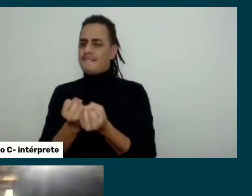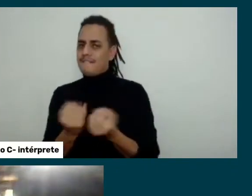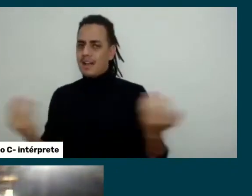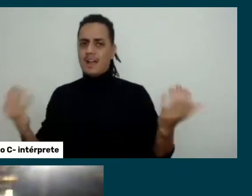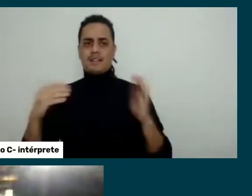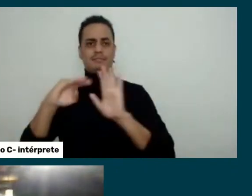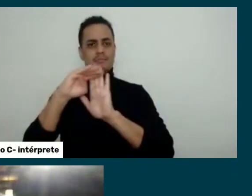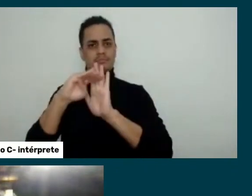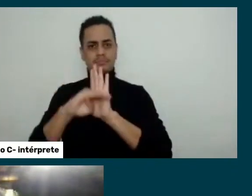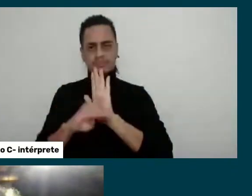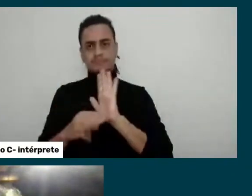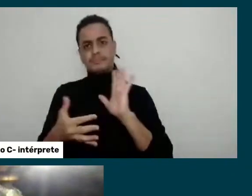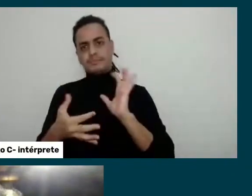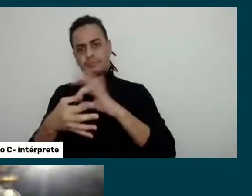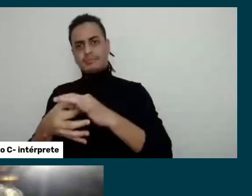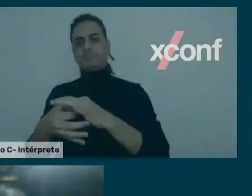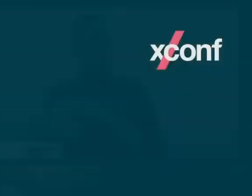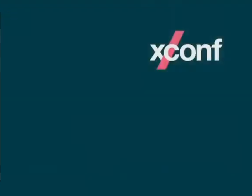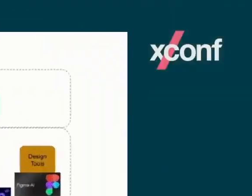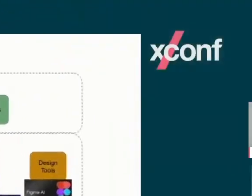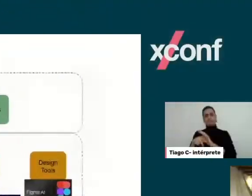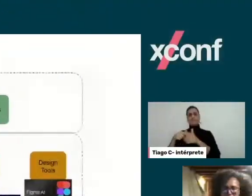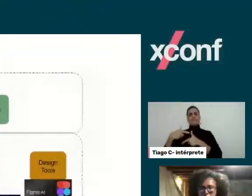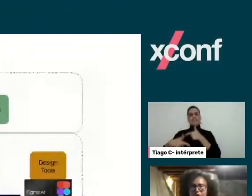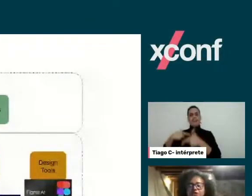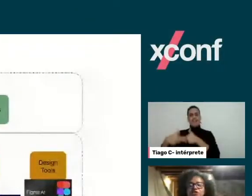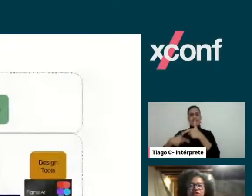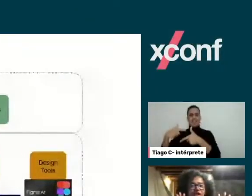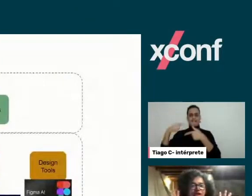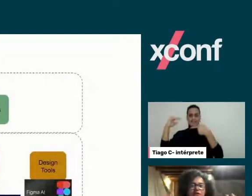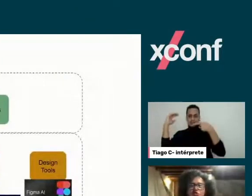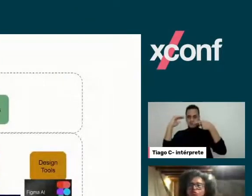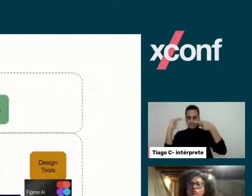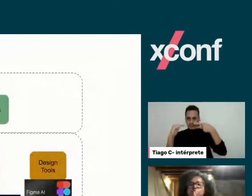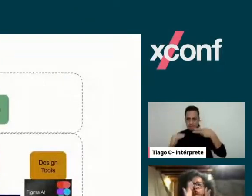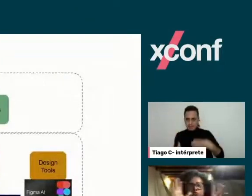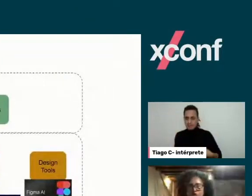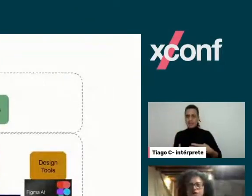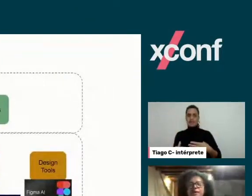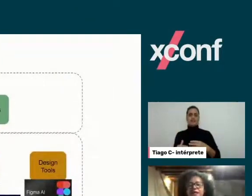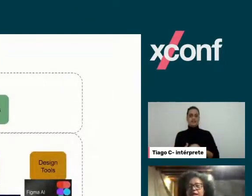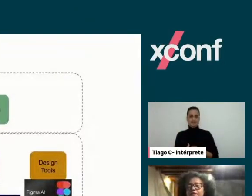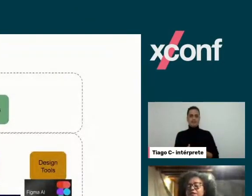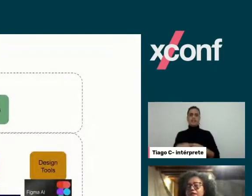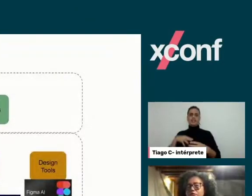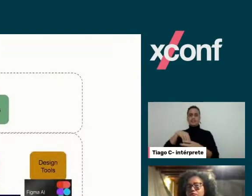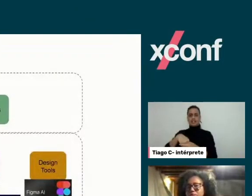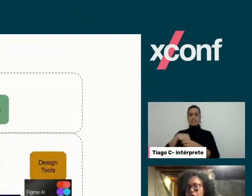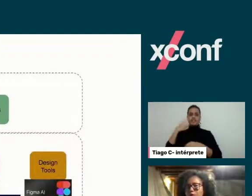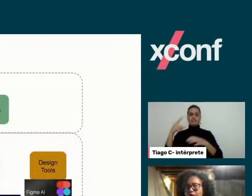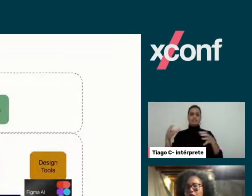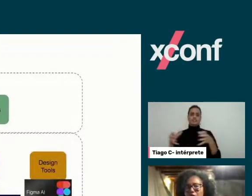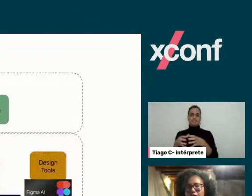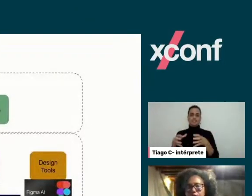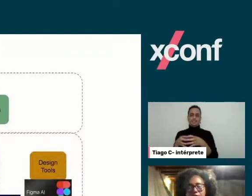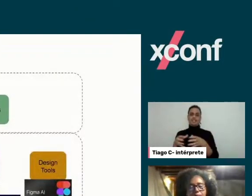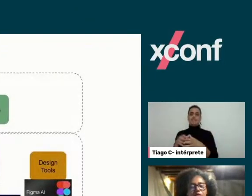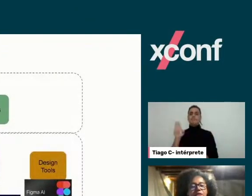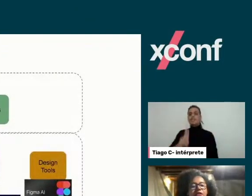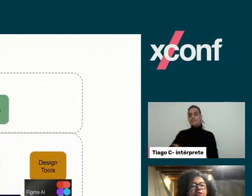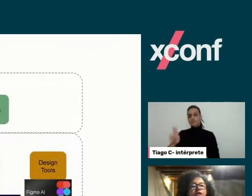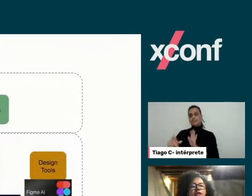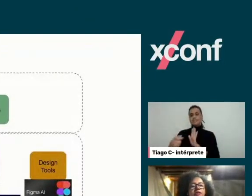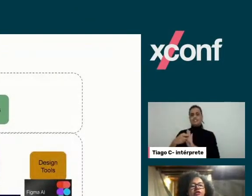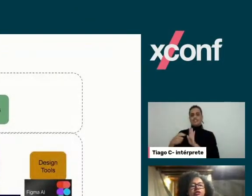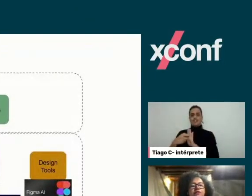dentro daquele conjunto de tarefas que fazem parte do dia a dia de um time que está fazendo um software e colocando